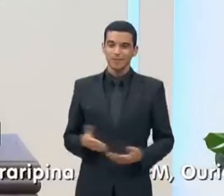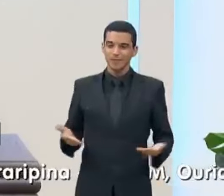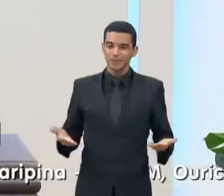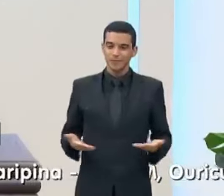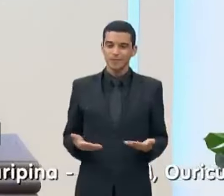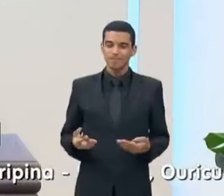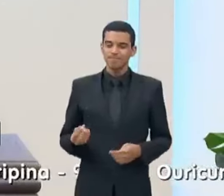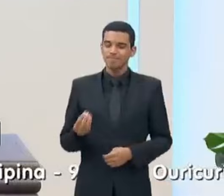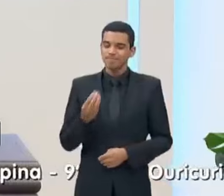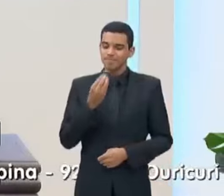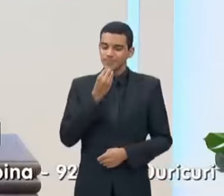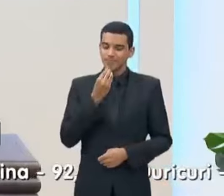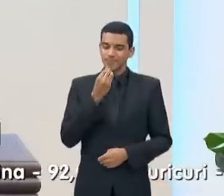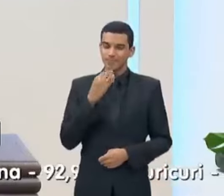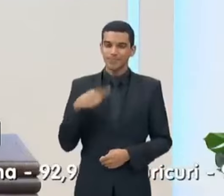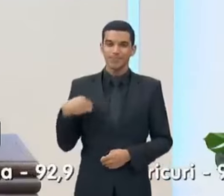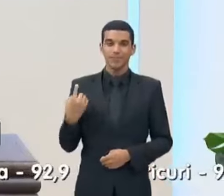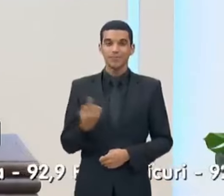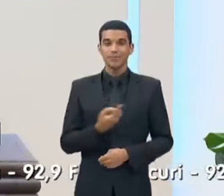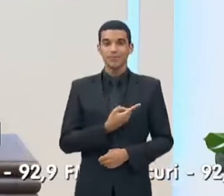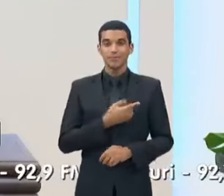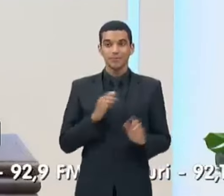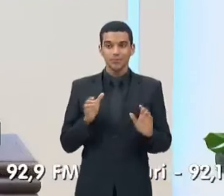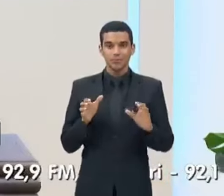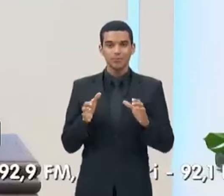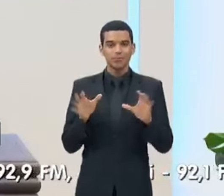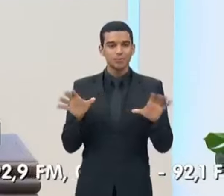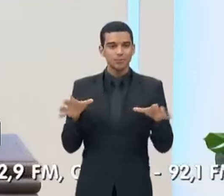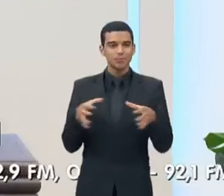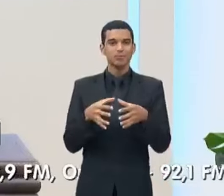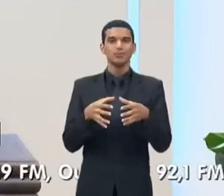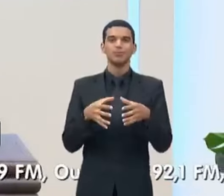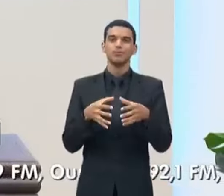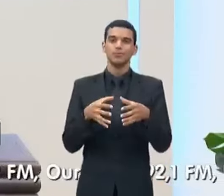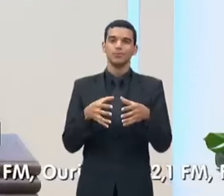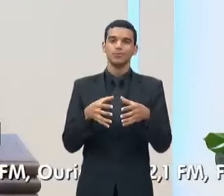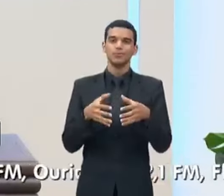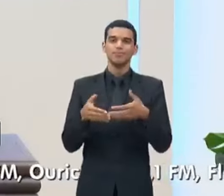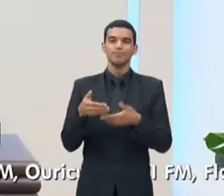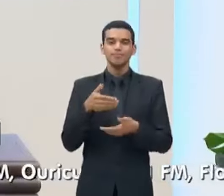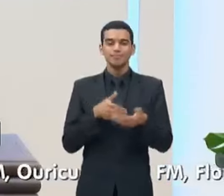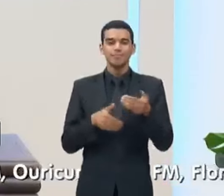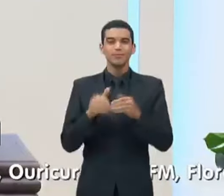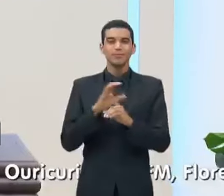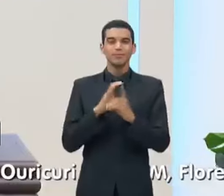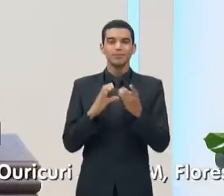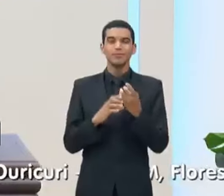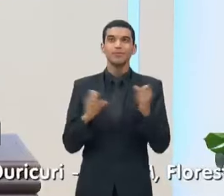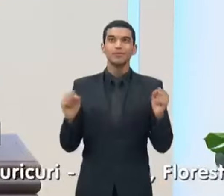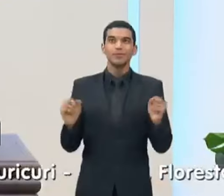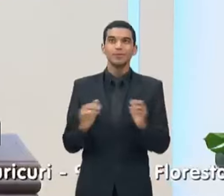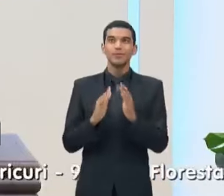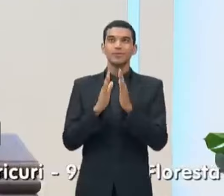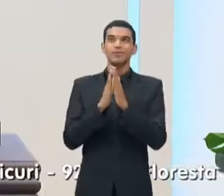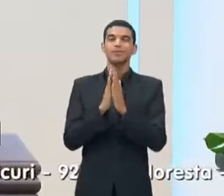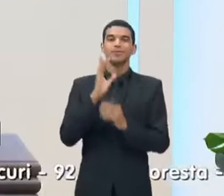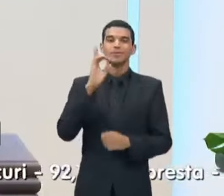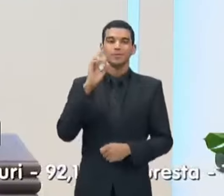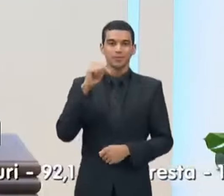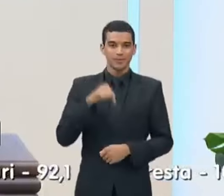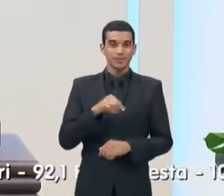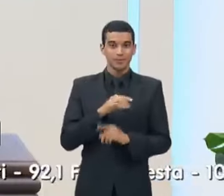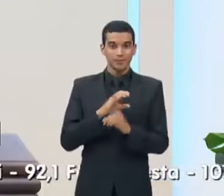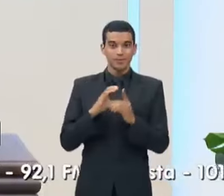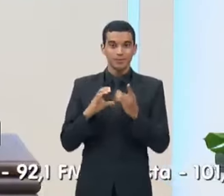rica oportunidade de juntos estarmos cultuando a Deus, adorando ao Senhor nosso Deus na beleza